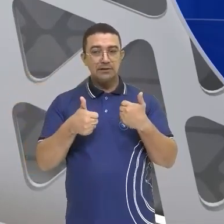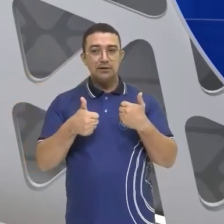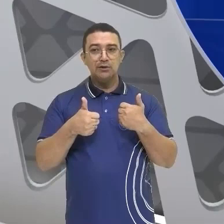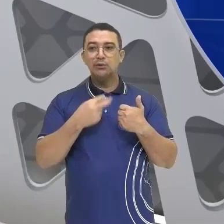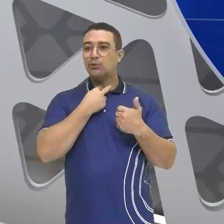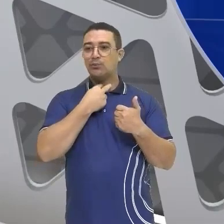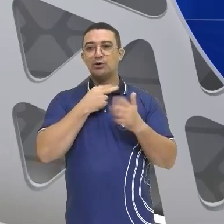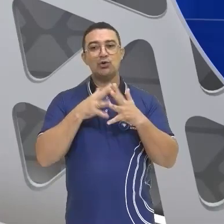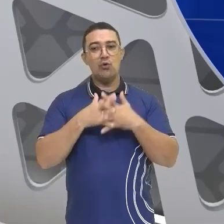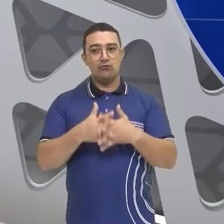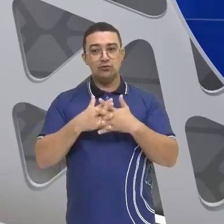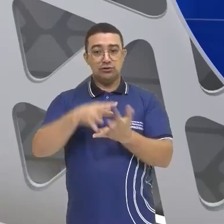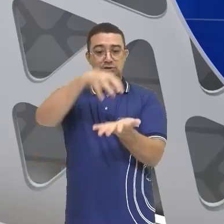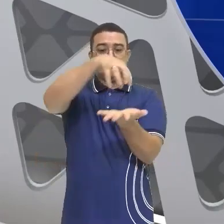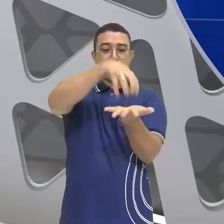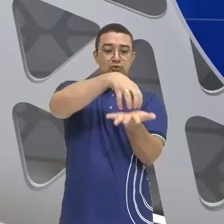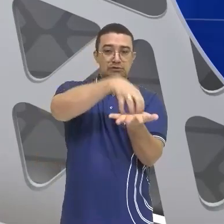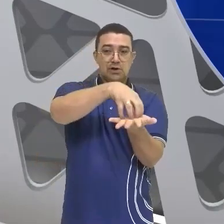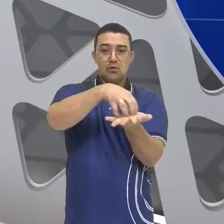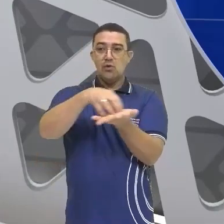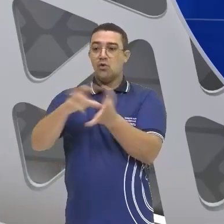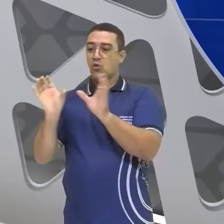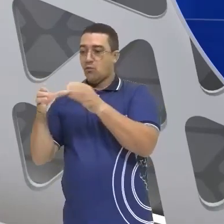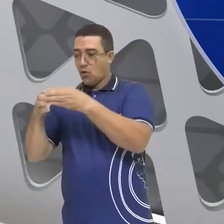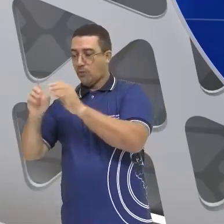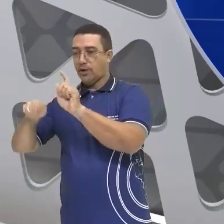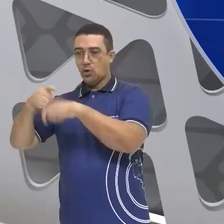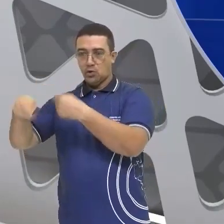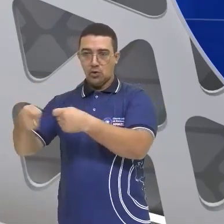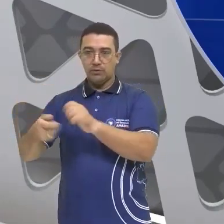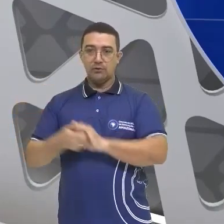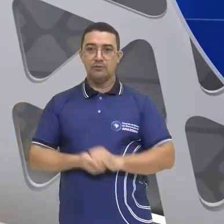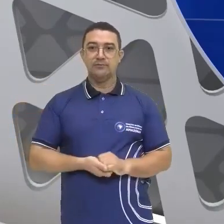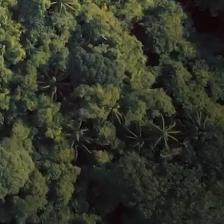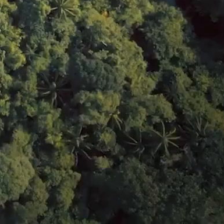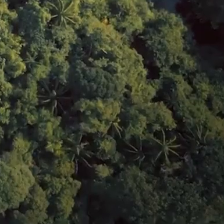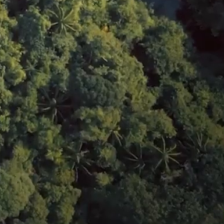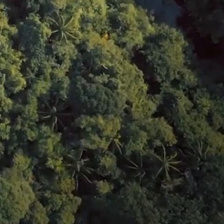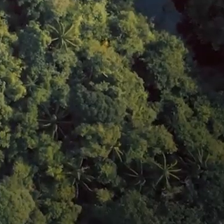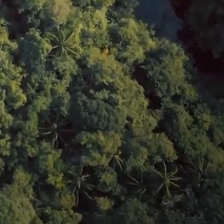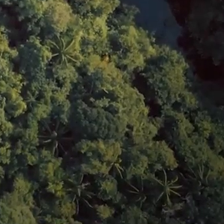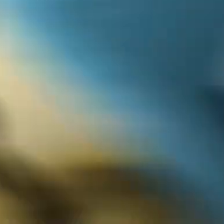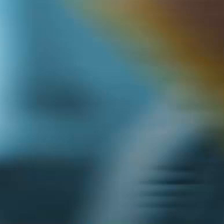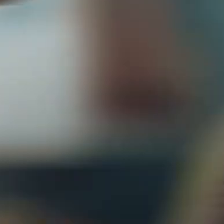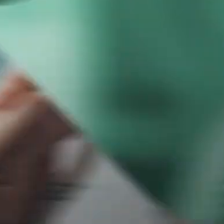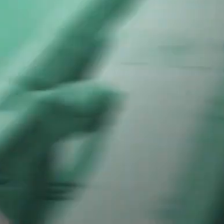Tudo bem? Então, não confundir instituições com blocos econômicos.